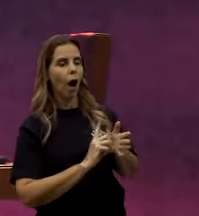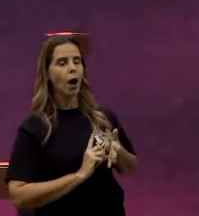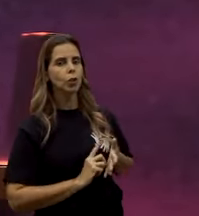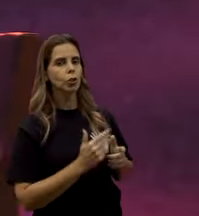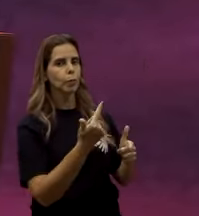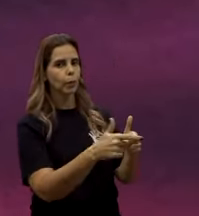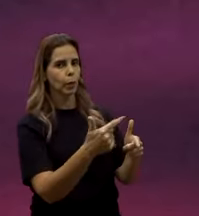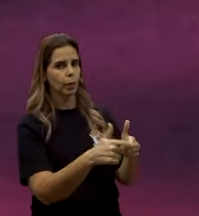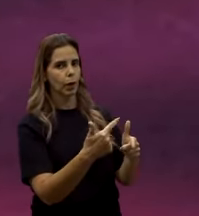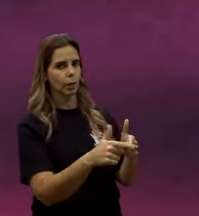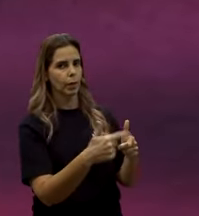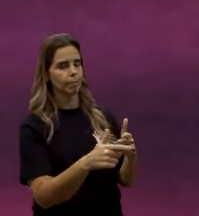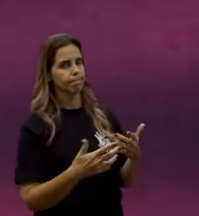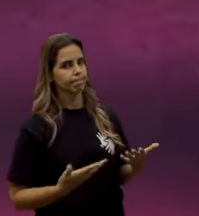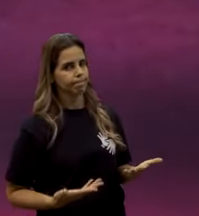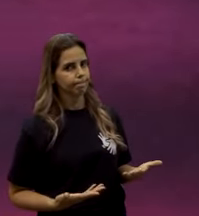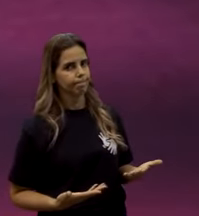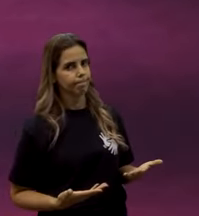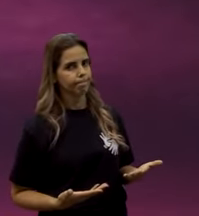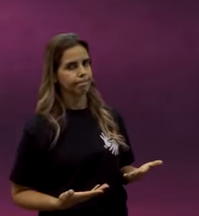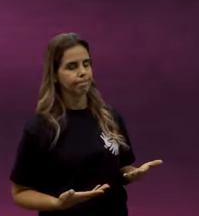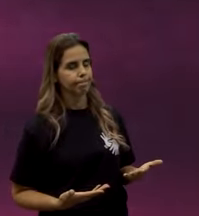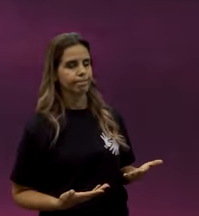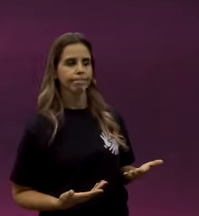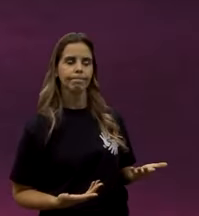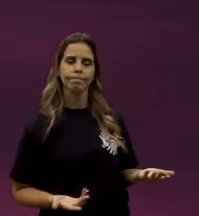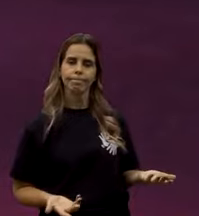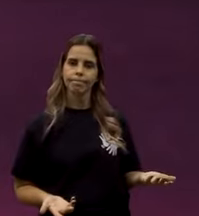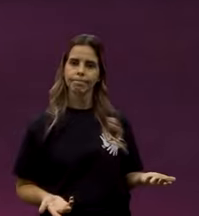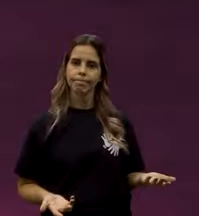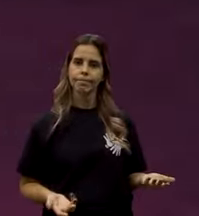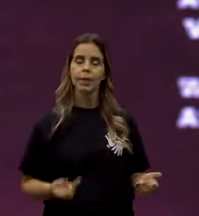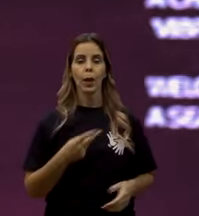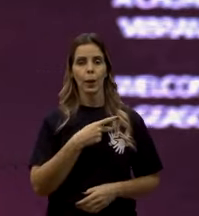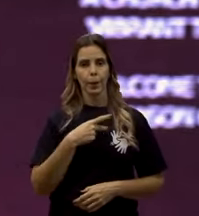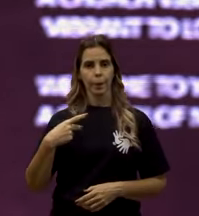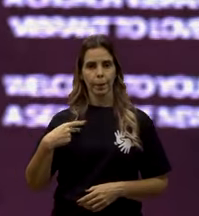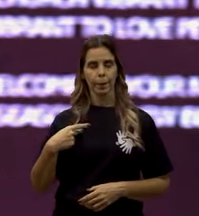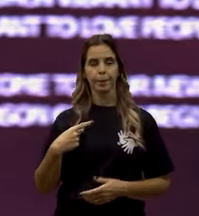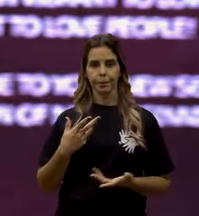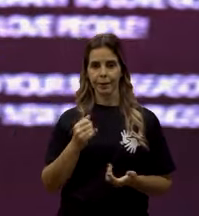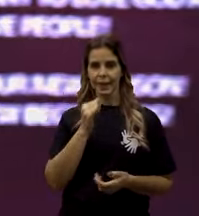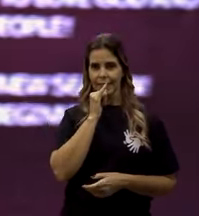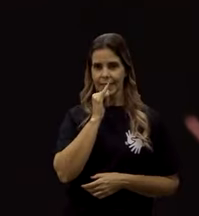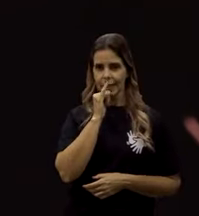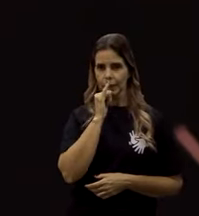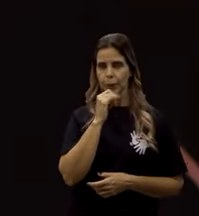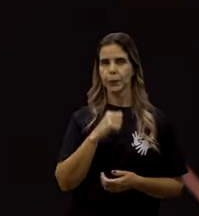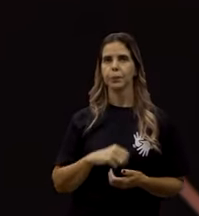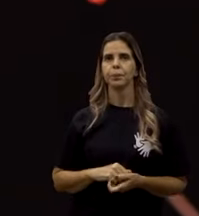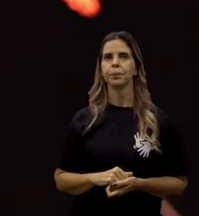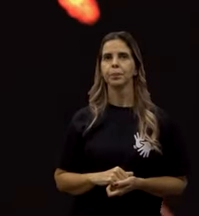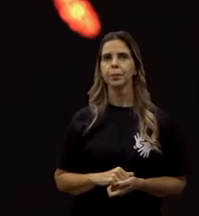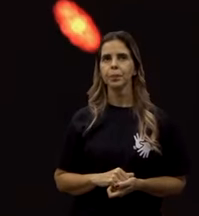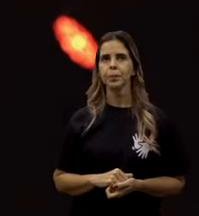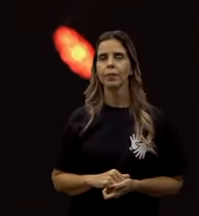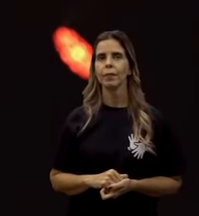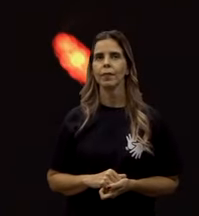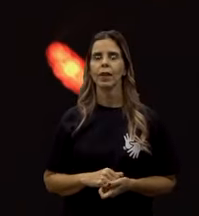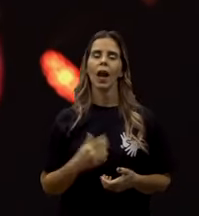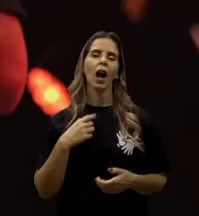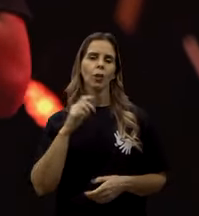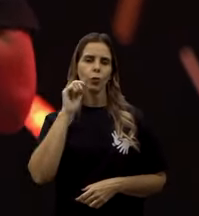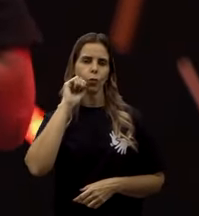eu tô assim quanto você quer para sair não eu tenho eu vou comer uma picanha vou brigar não eu vou comer um pão com